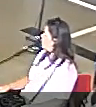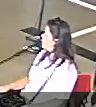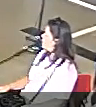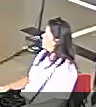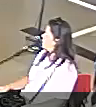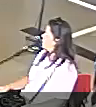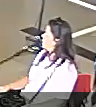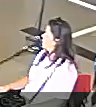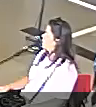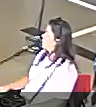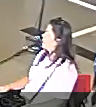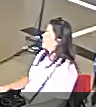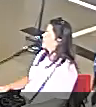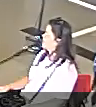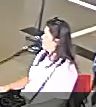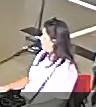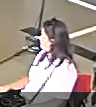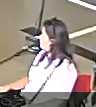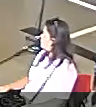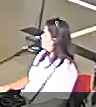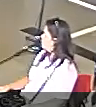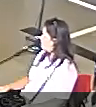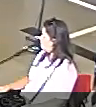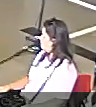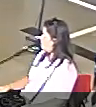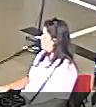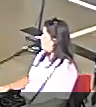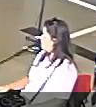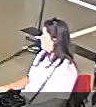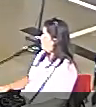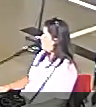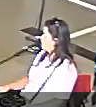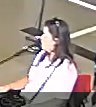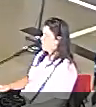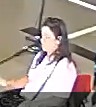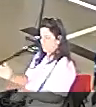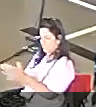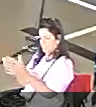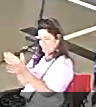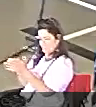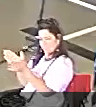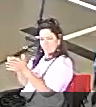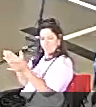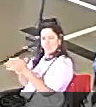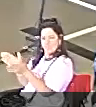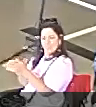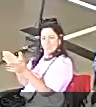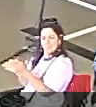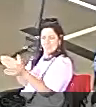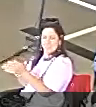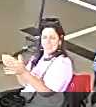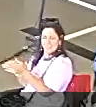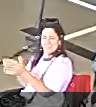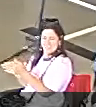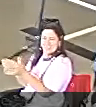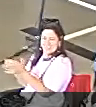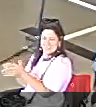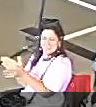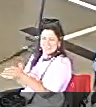perdoe quero corrigir aqui então alite que não tá aqui Alguém ch falado que o Dr não